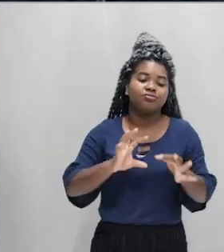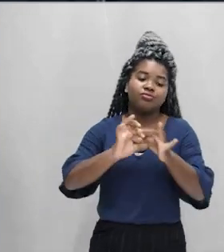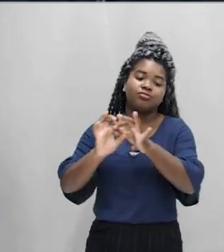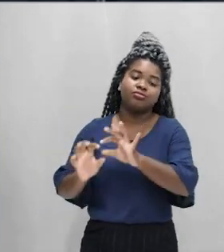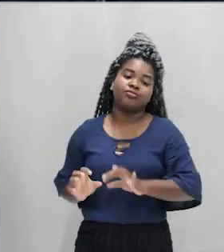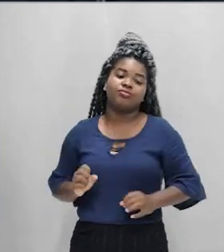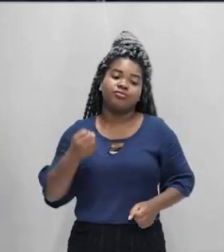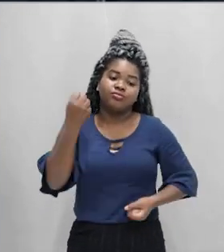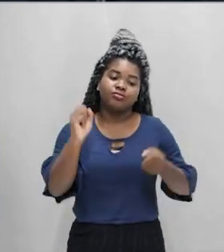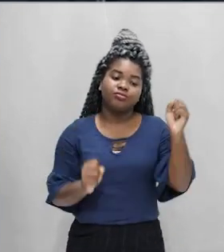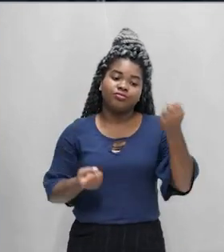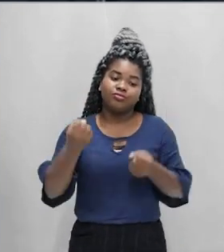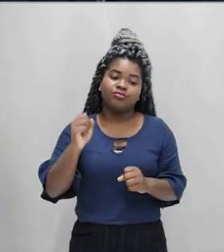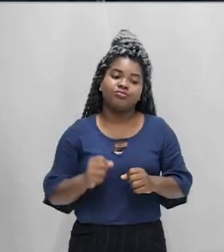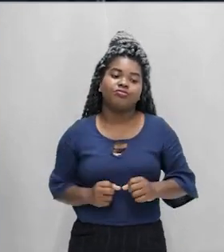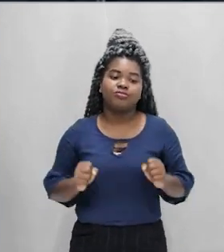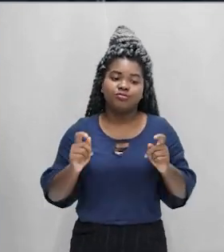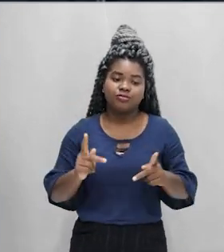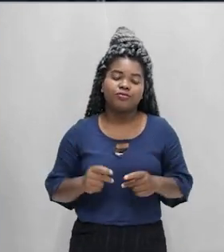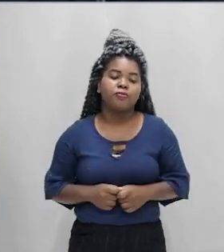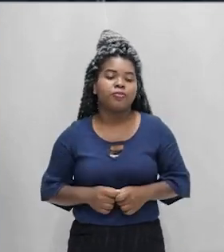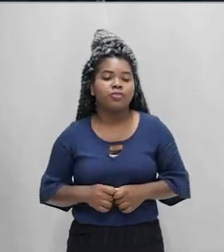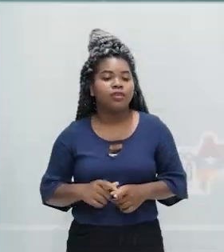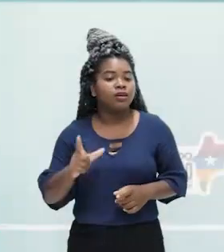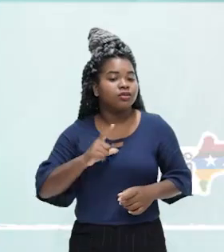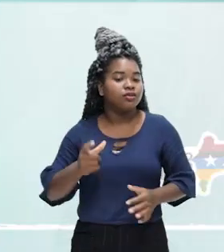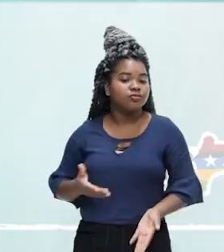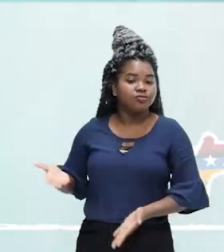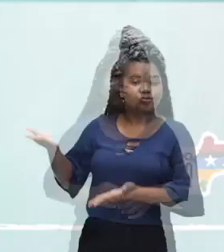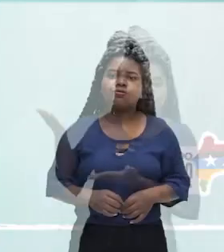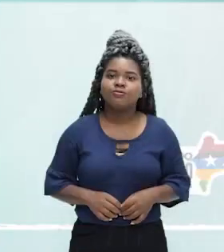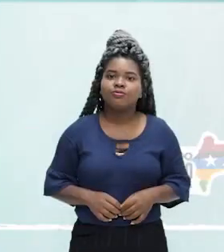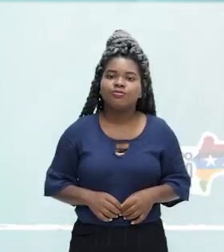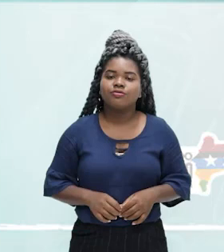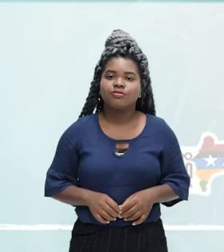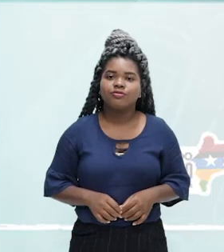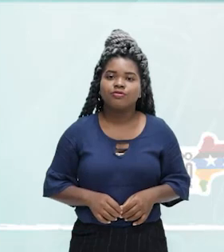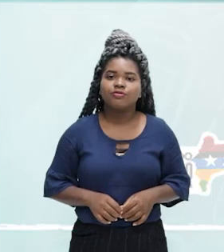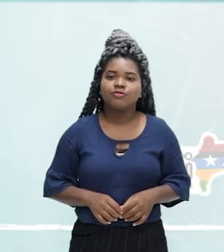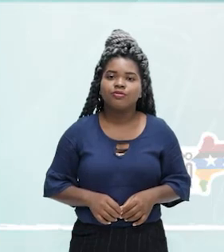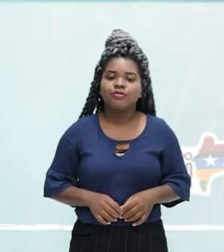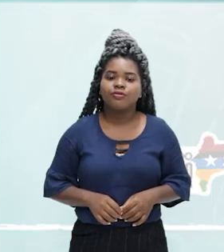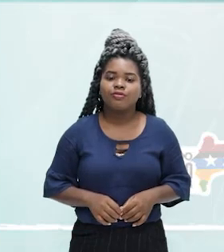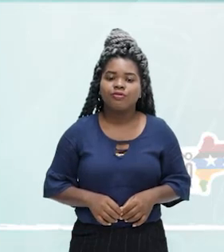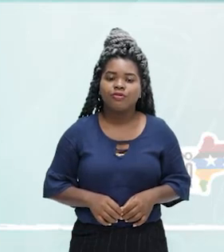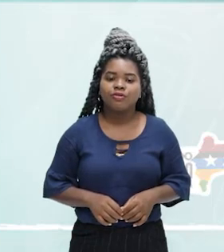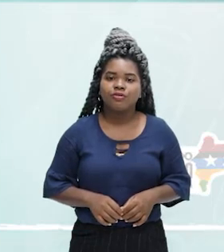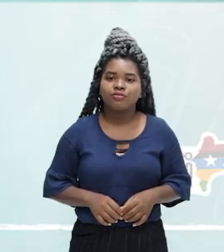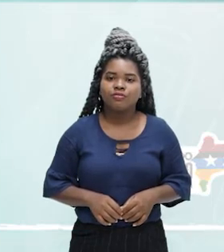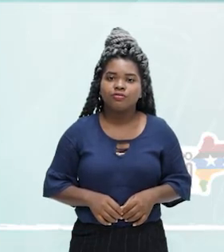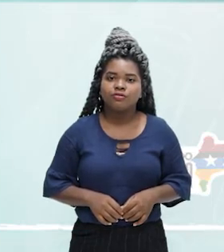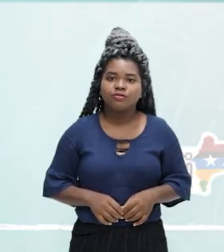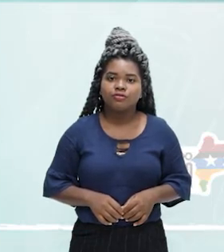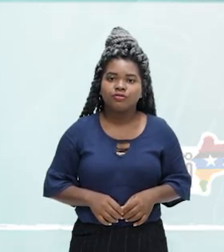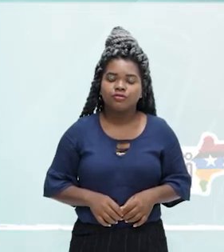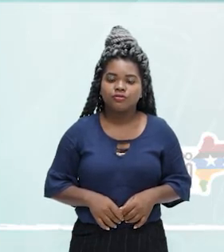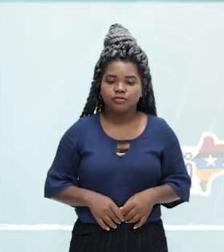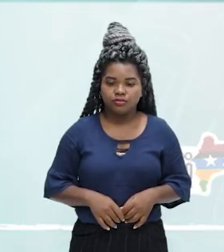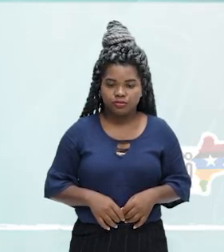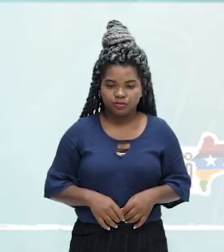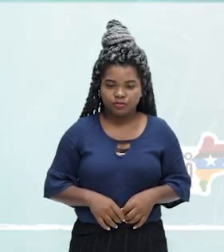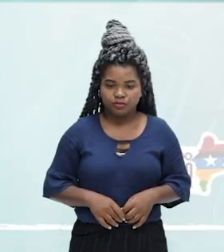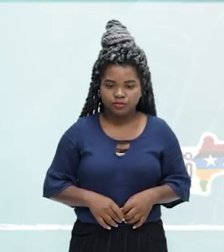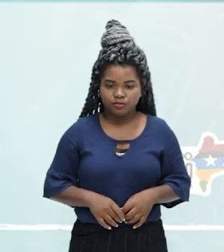máquinas, tá? Desse trabalho. Aí nós temos, olha só, a investigação da sociedade e dos